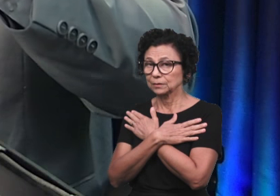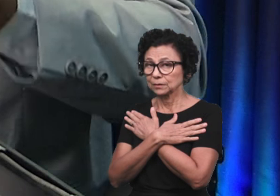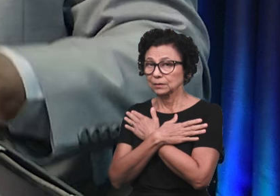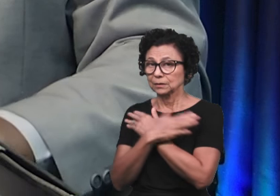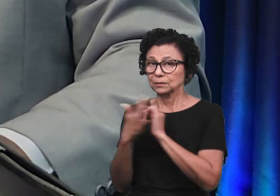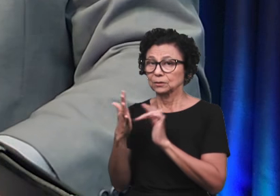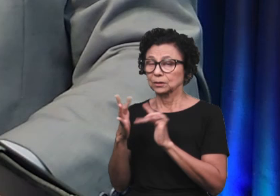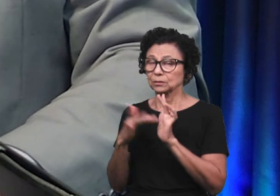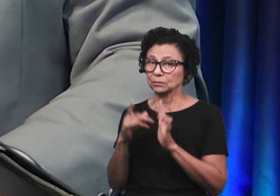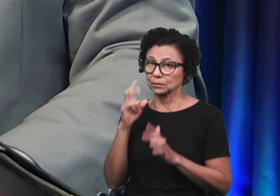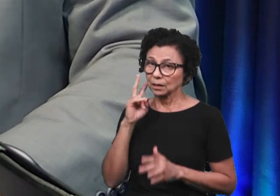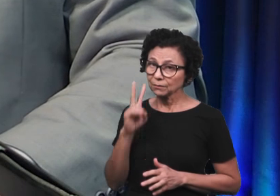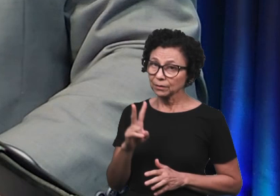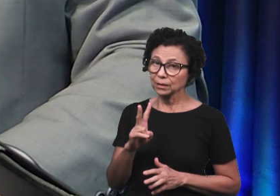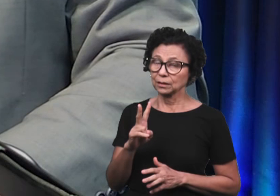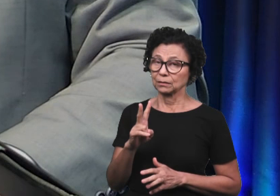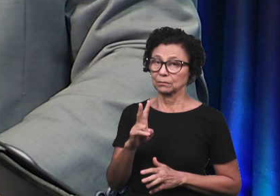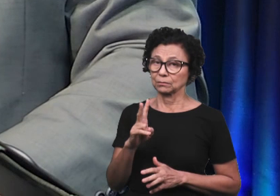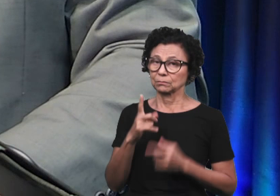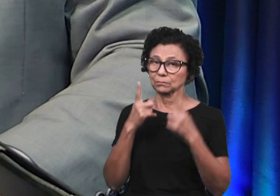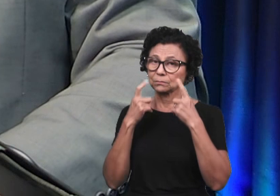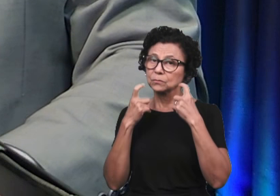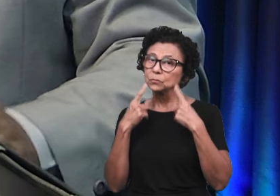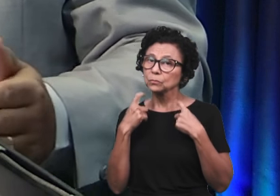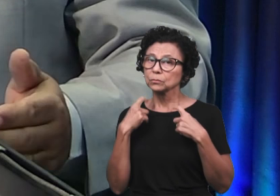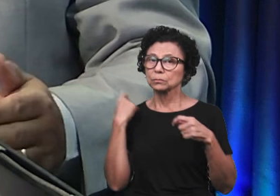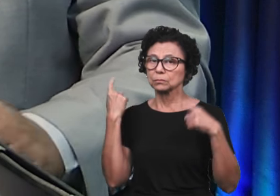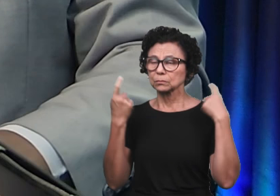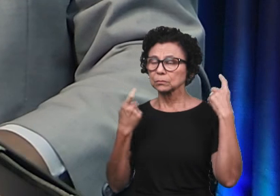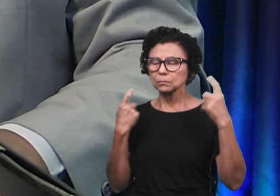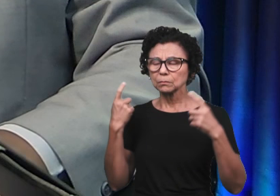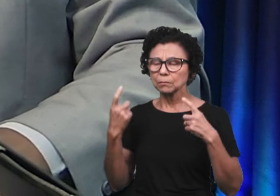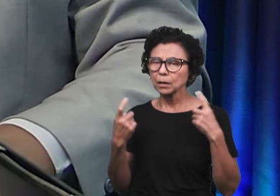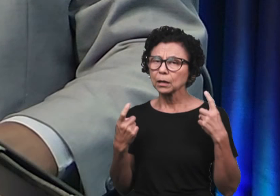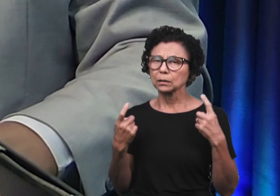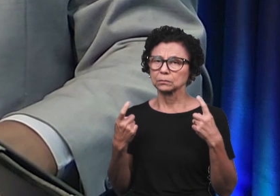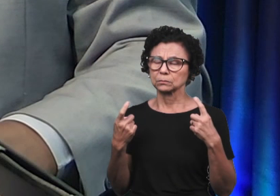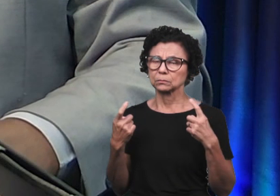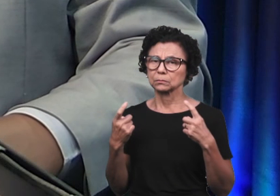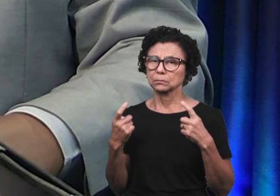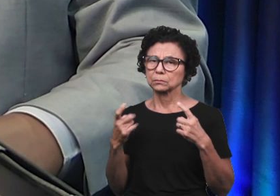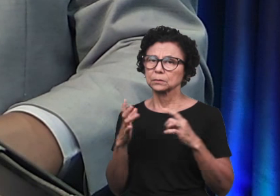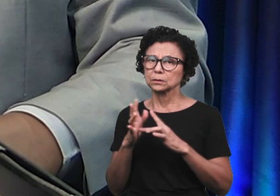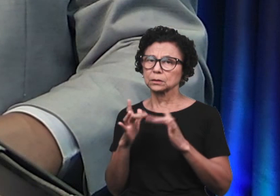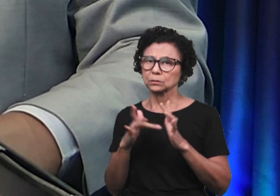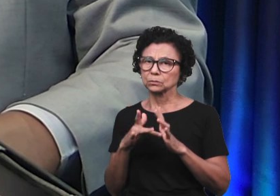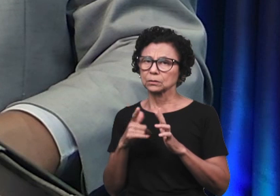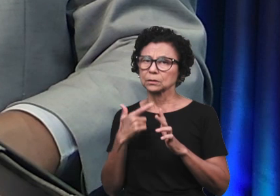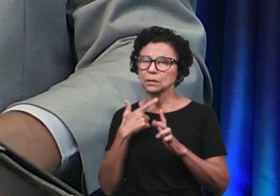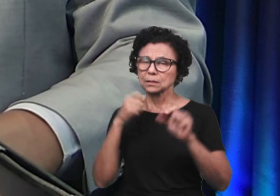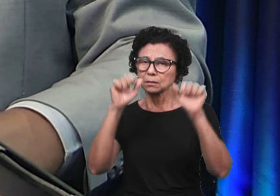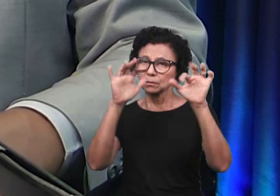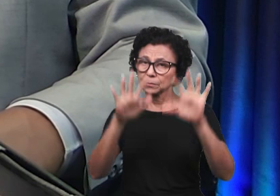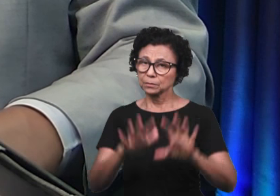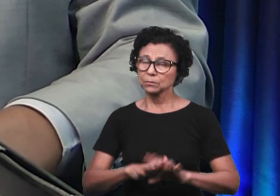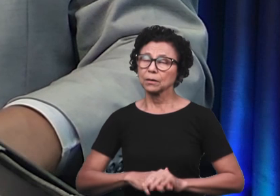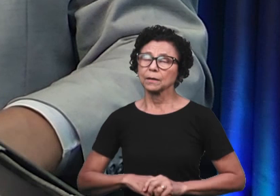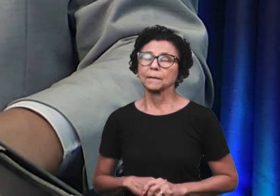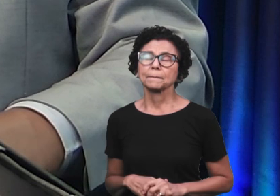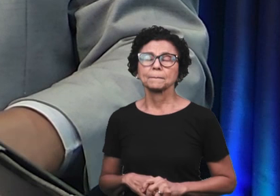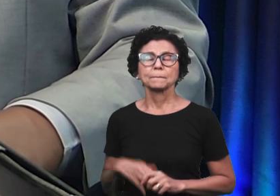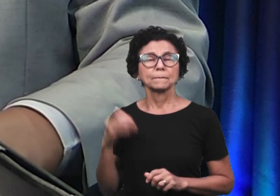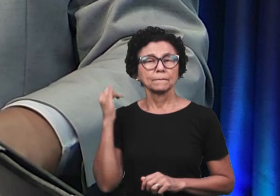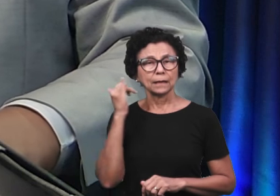está preocupado com você, né? E Ele quer se revelar e quer te abençoar. Um outro